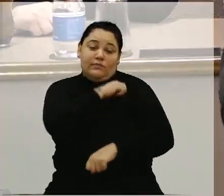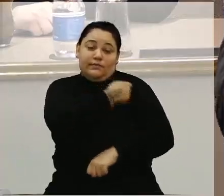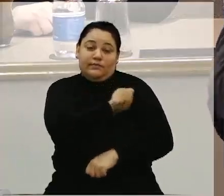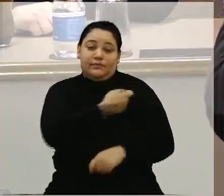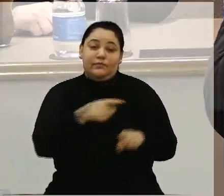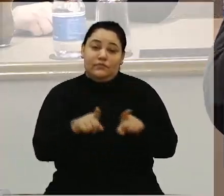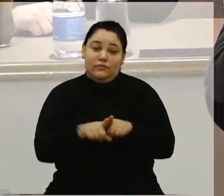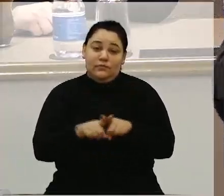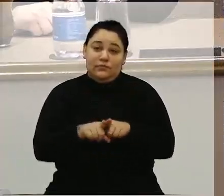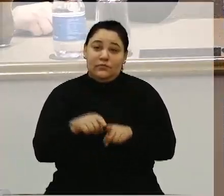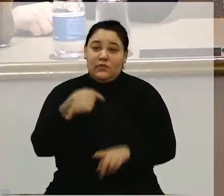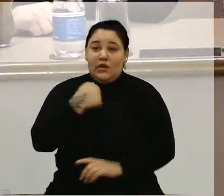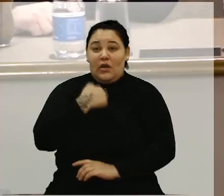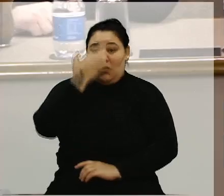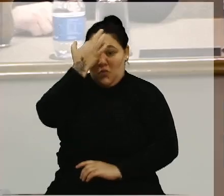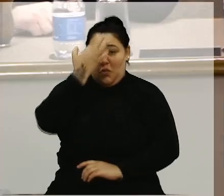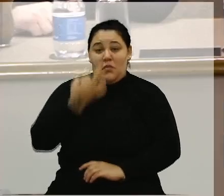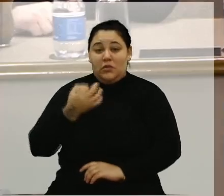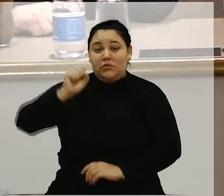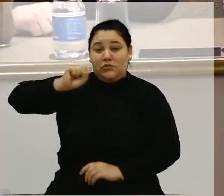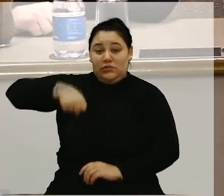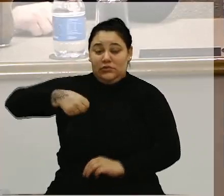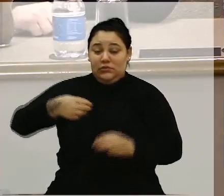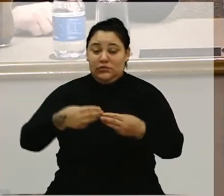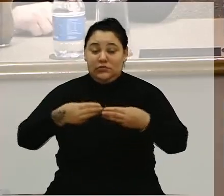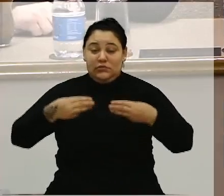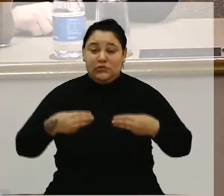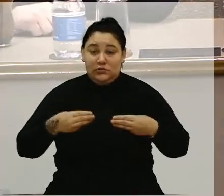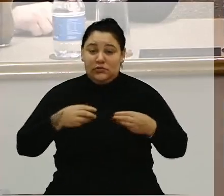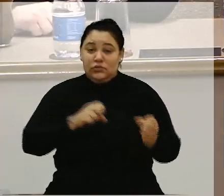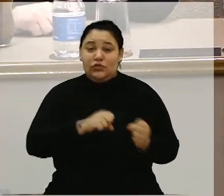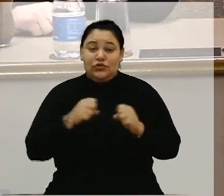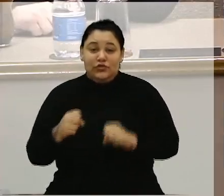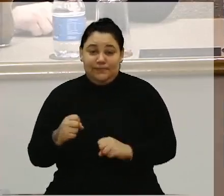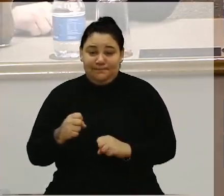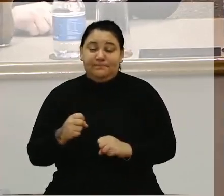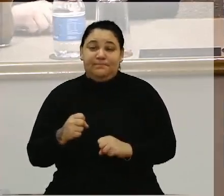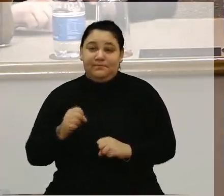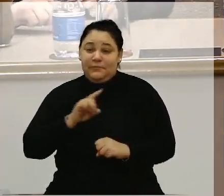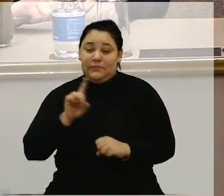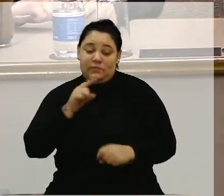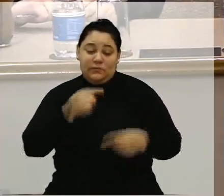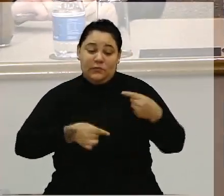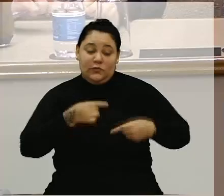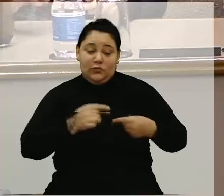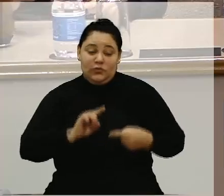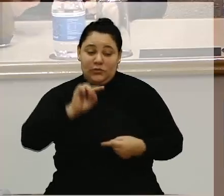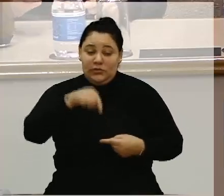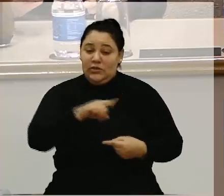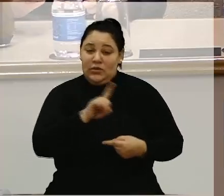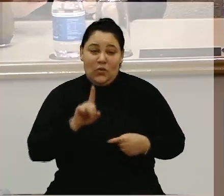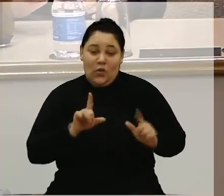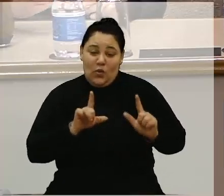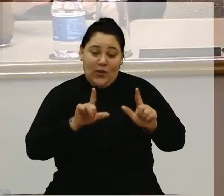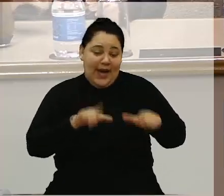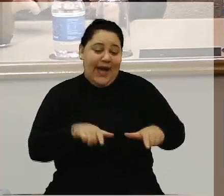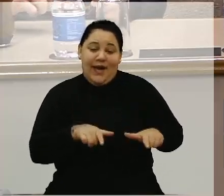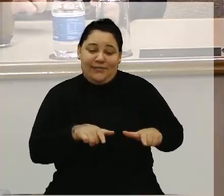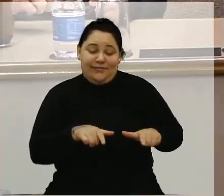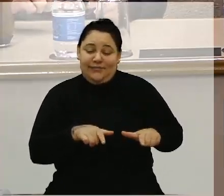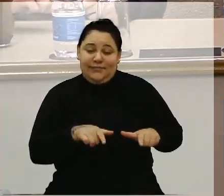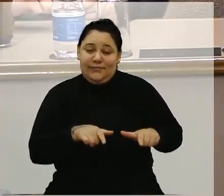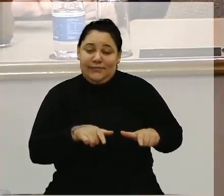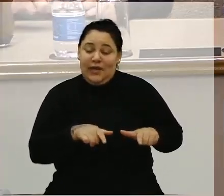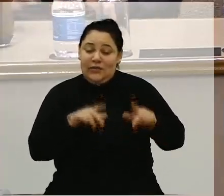Eu até entendo que a moção poderia não ser discutida aqui, que talvez ela não chegue da forma